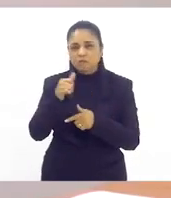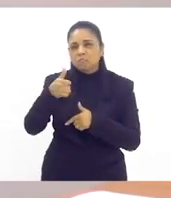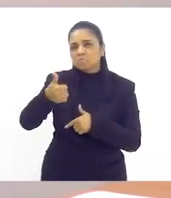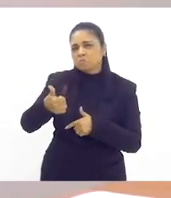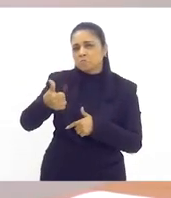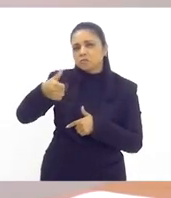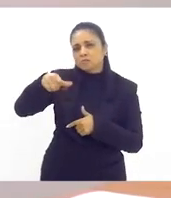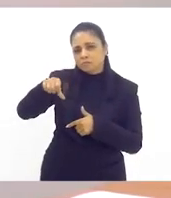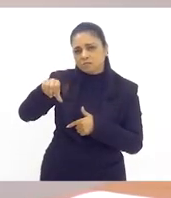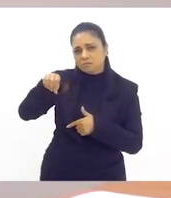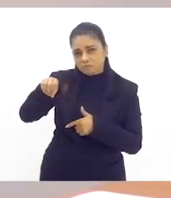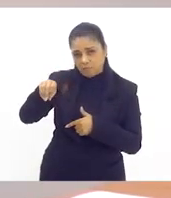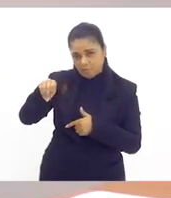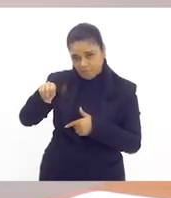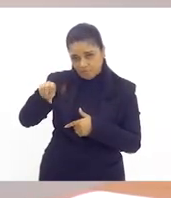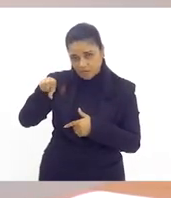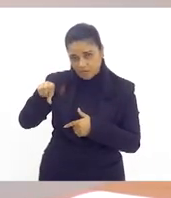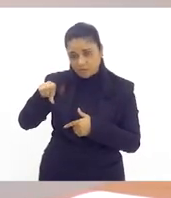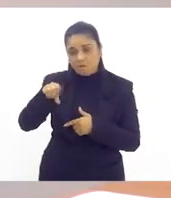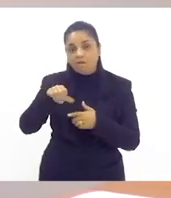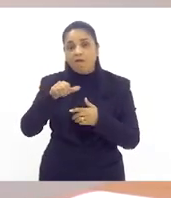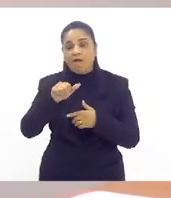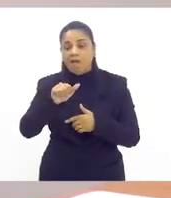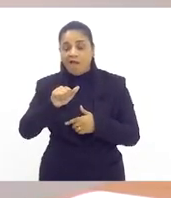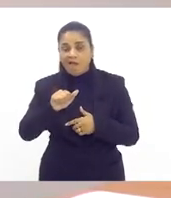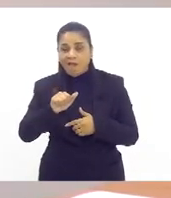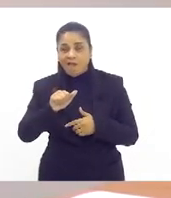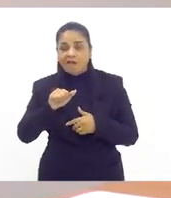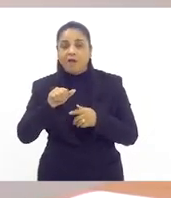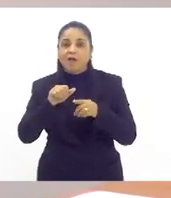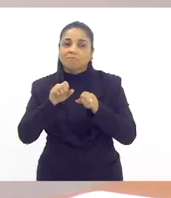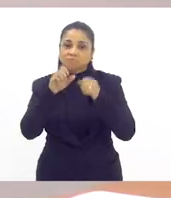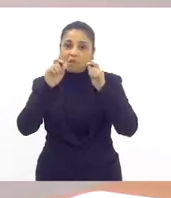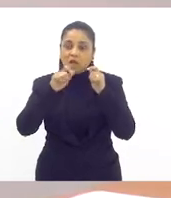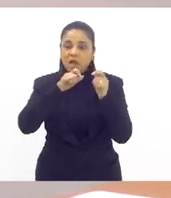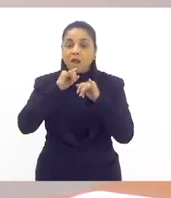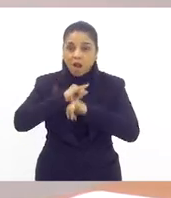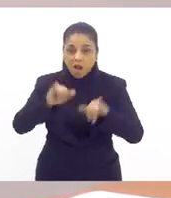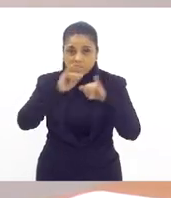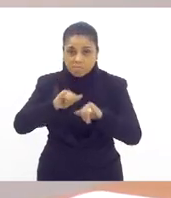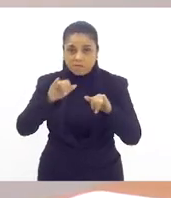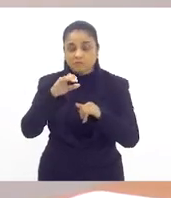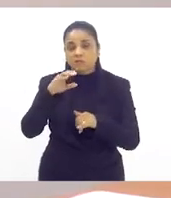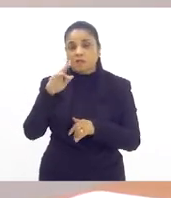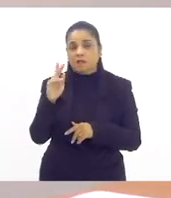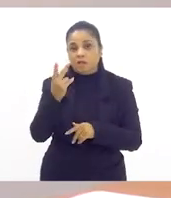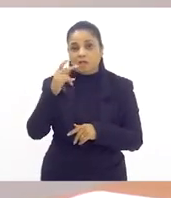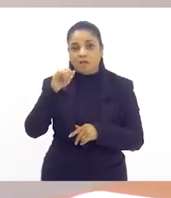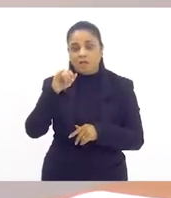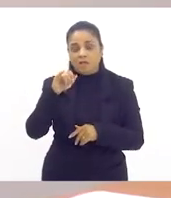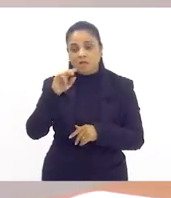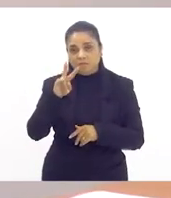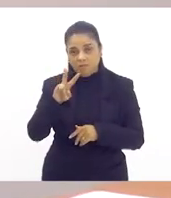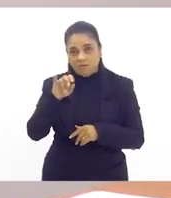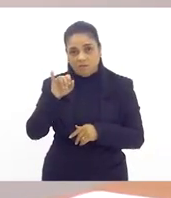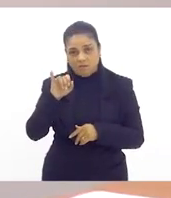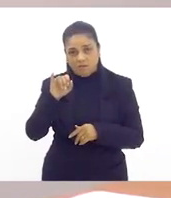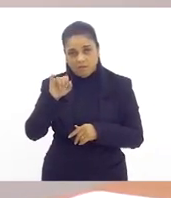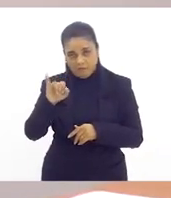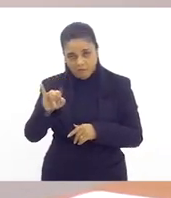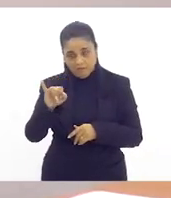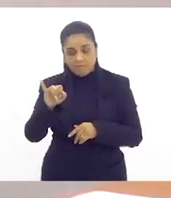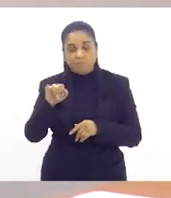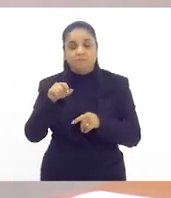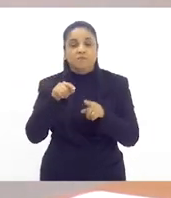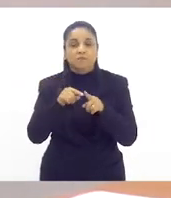uma extensa campanha de conscientização da HIV Aids feita pelas histórias em quadrinhos enfim Temos vários exemplos